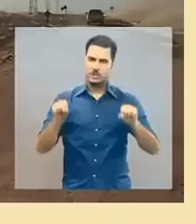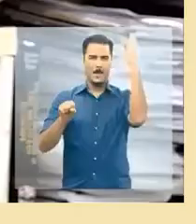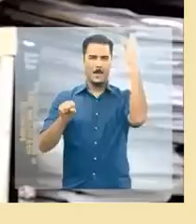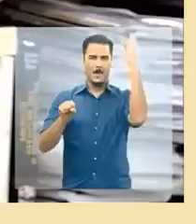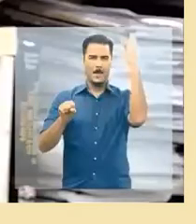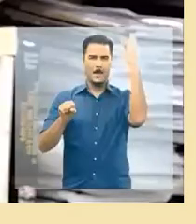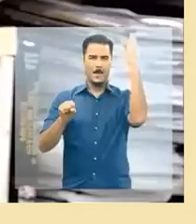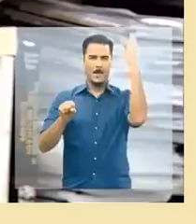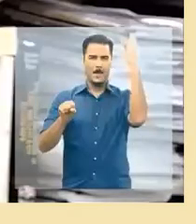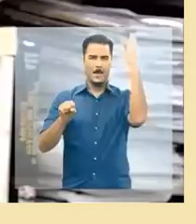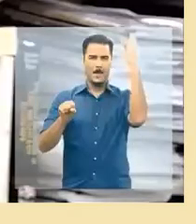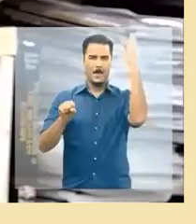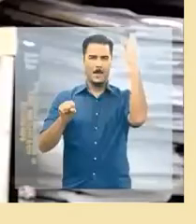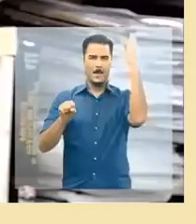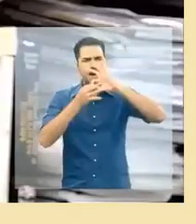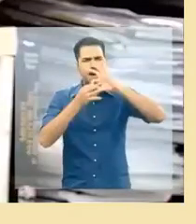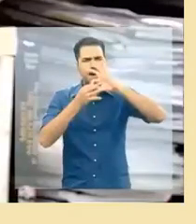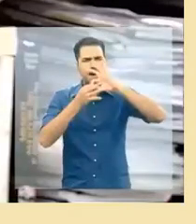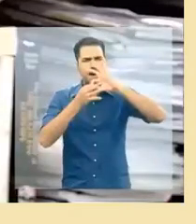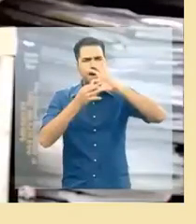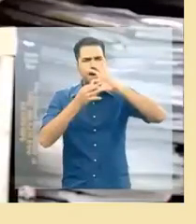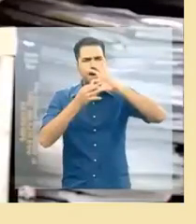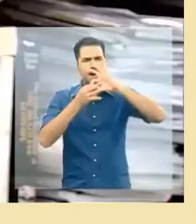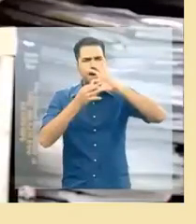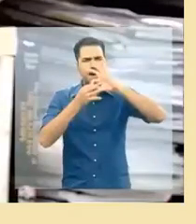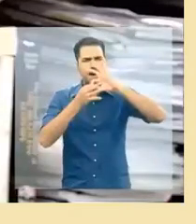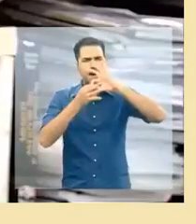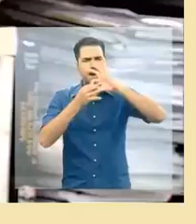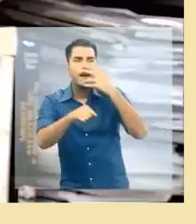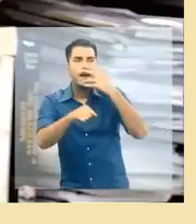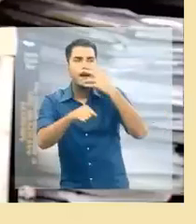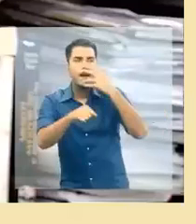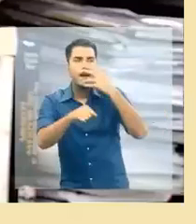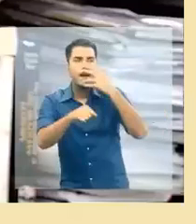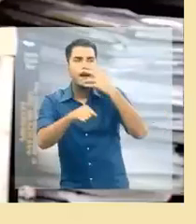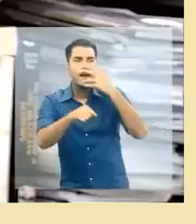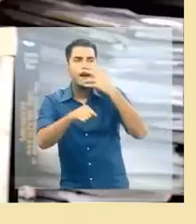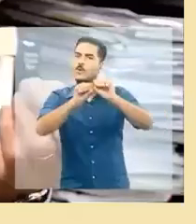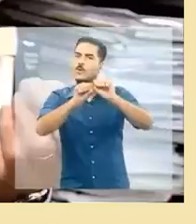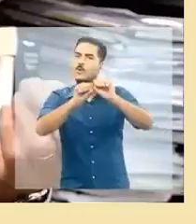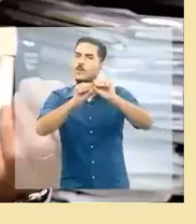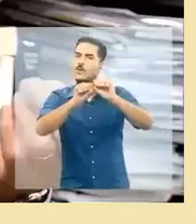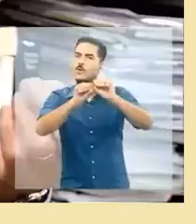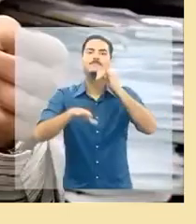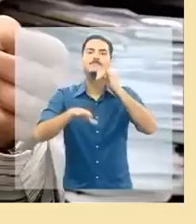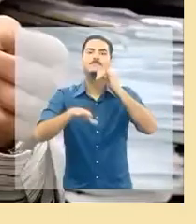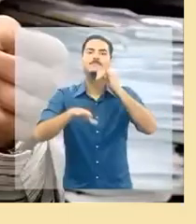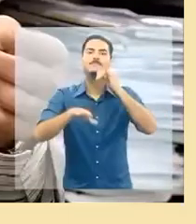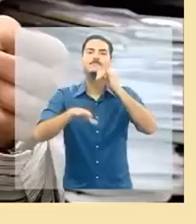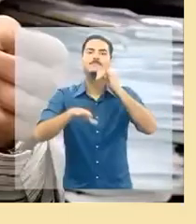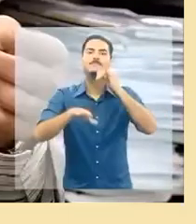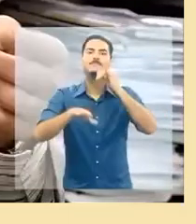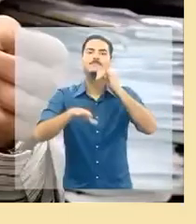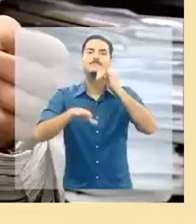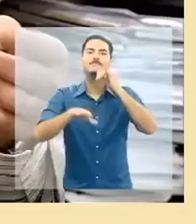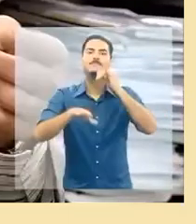O que não ocorre em outros países. Há países em que o sistema não é interligado e, portanto, quando chove no norte, não chove